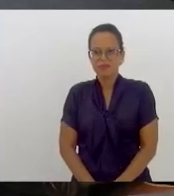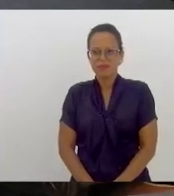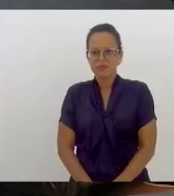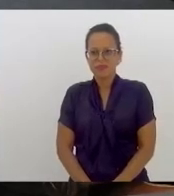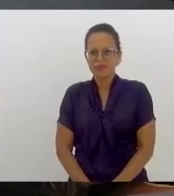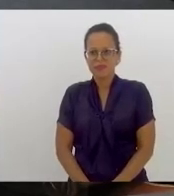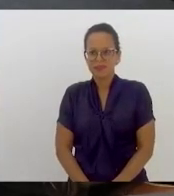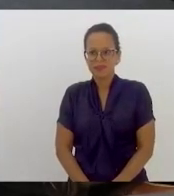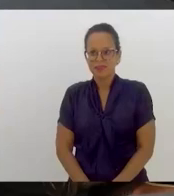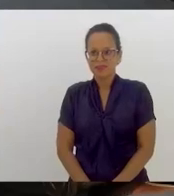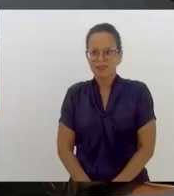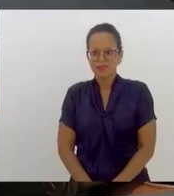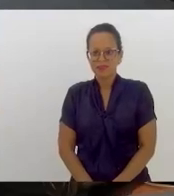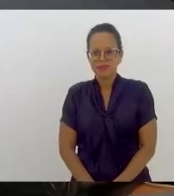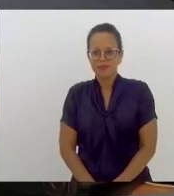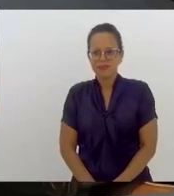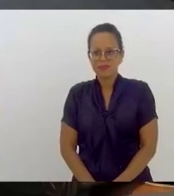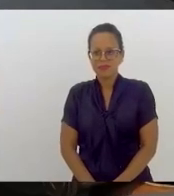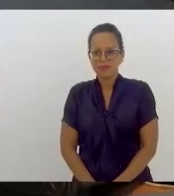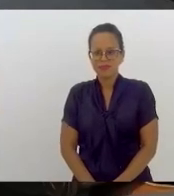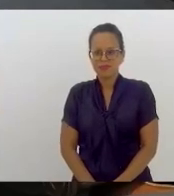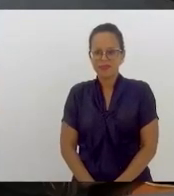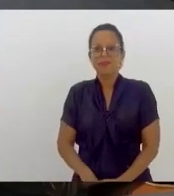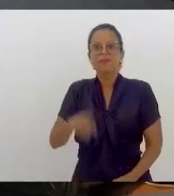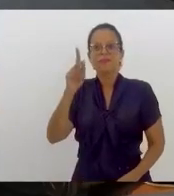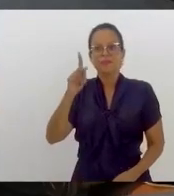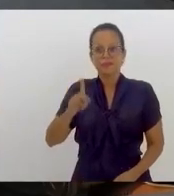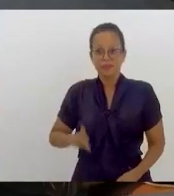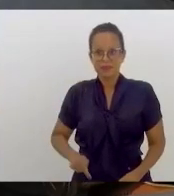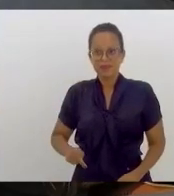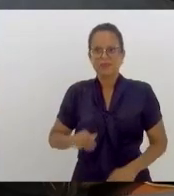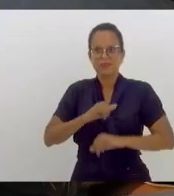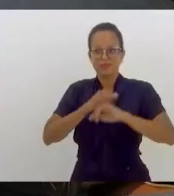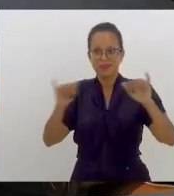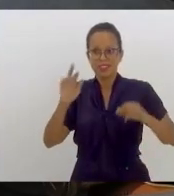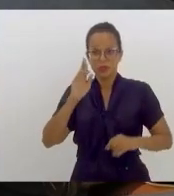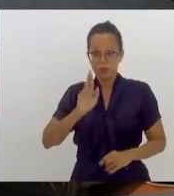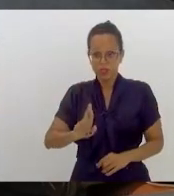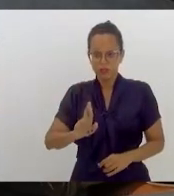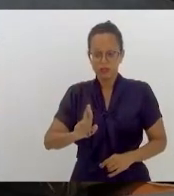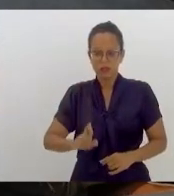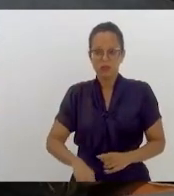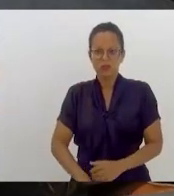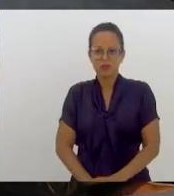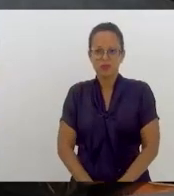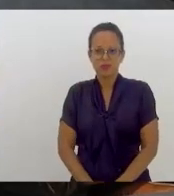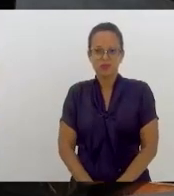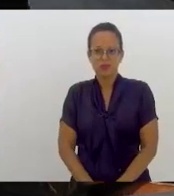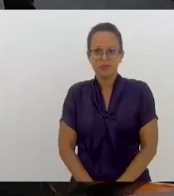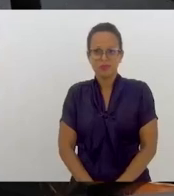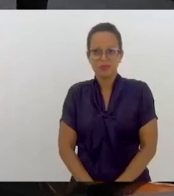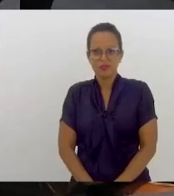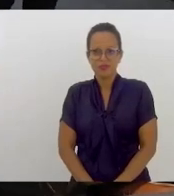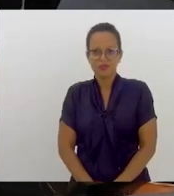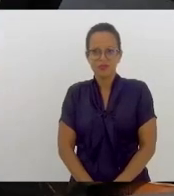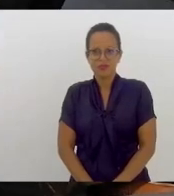Vai mais aqui, vai rápido. Presidência vai proclamar o resultado.